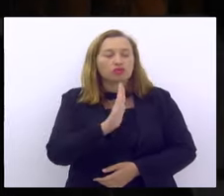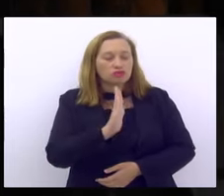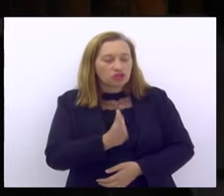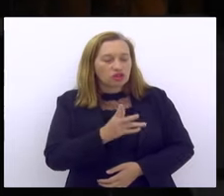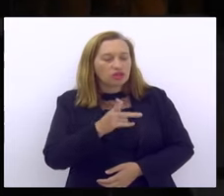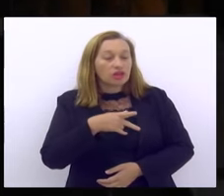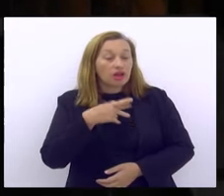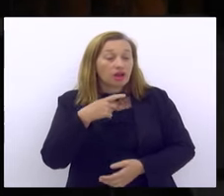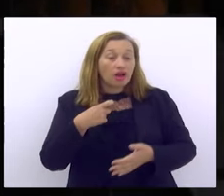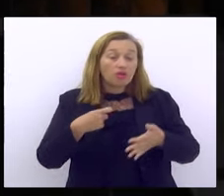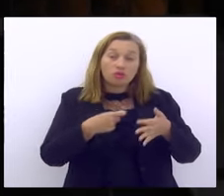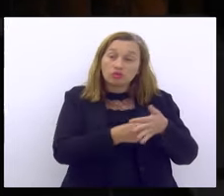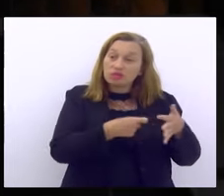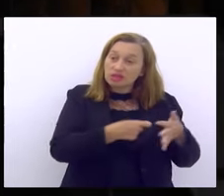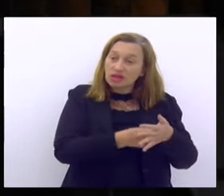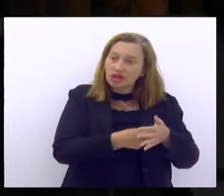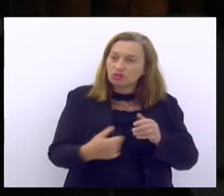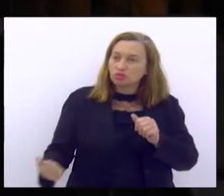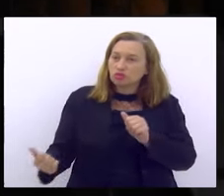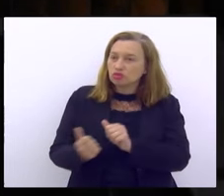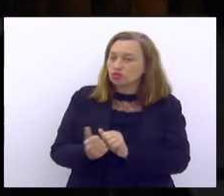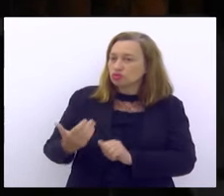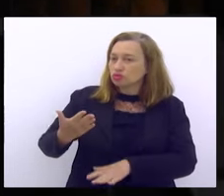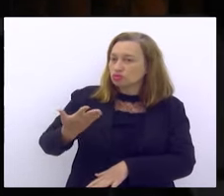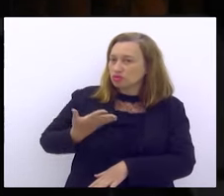combatido ao lado desses irmãos.